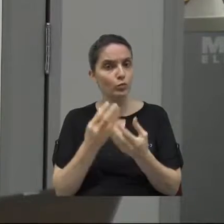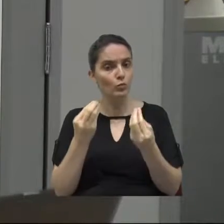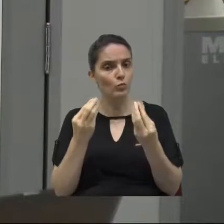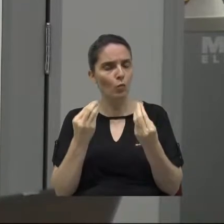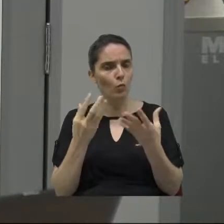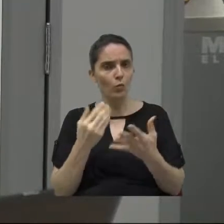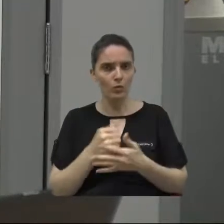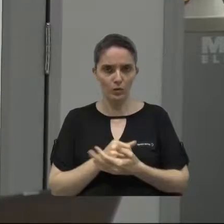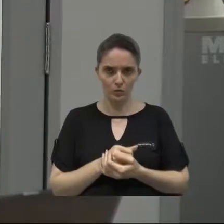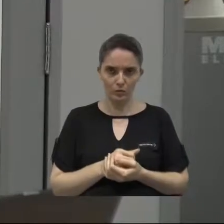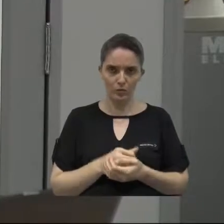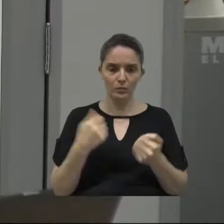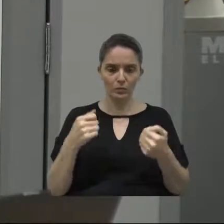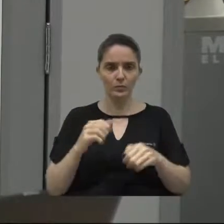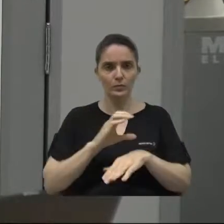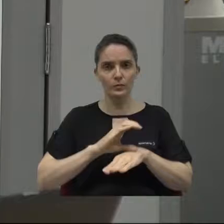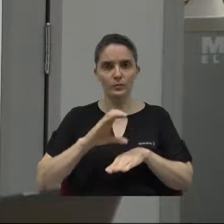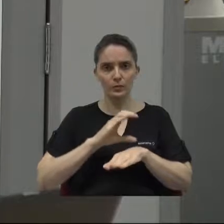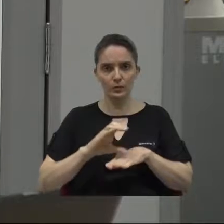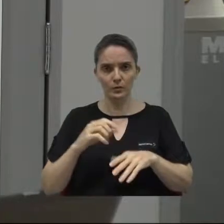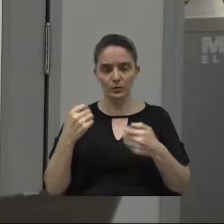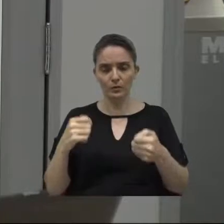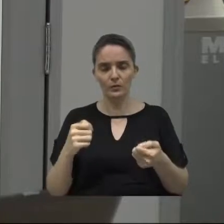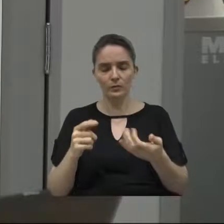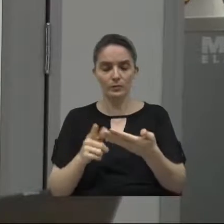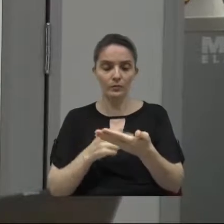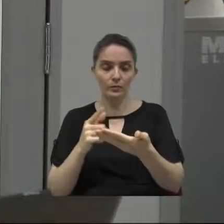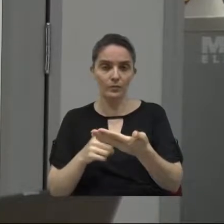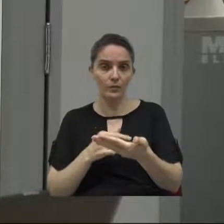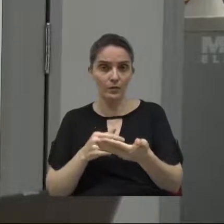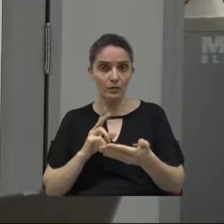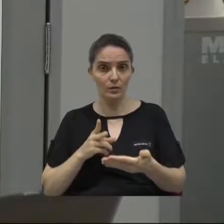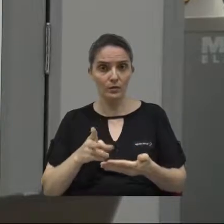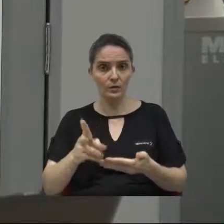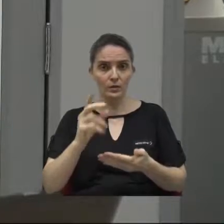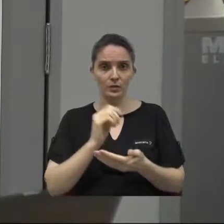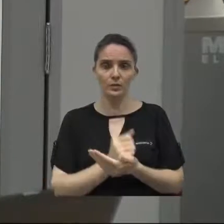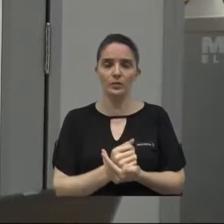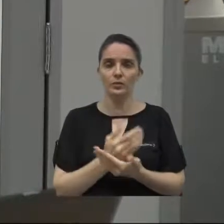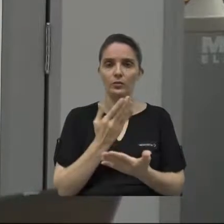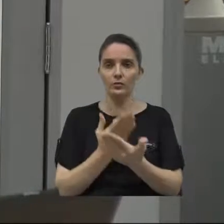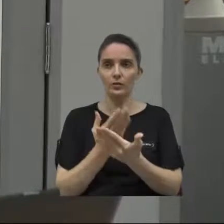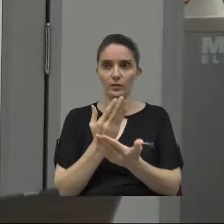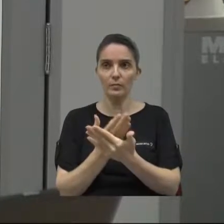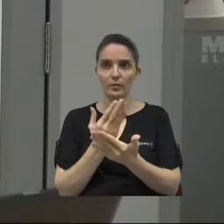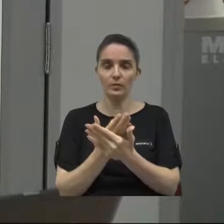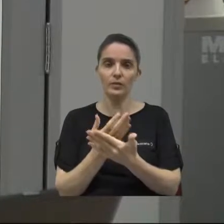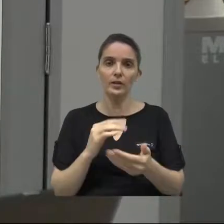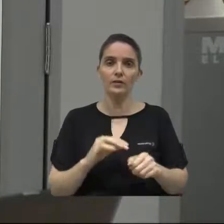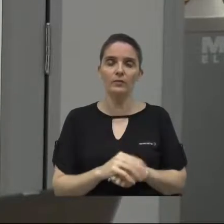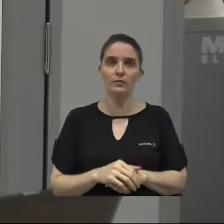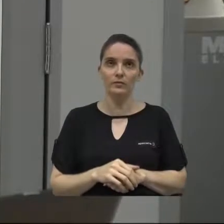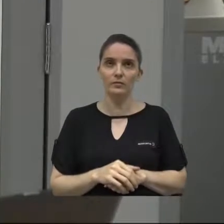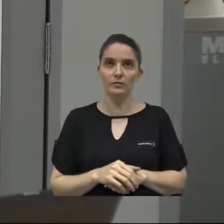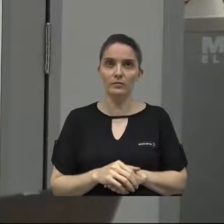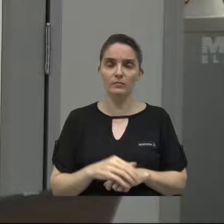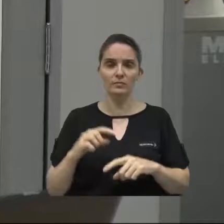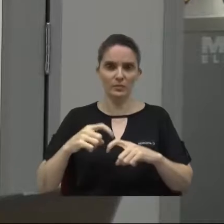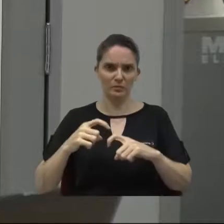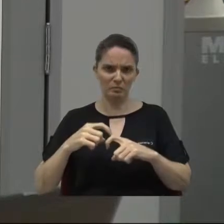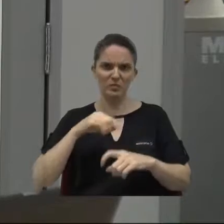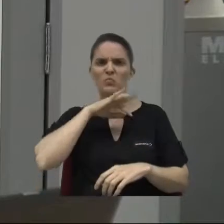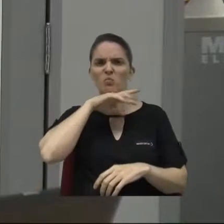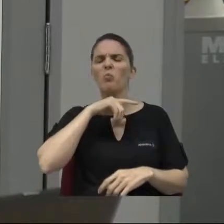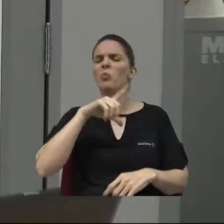temos que fazer cursos, assinar revistas médico-científicas, estar sempre nos atualizando. Então, acho que nós criarmos... Tem médico ruim?